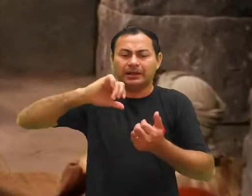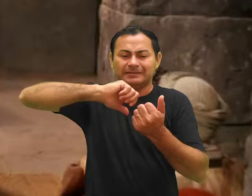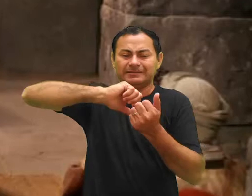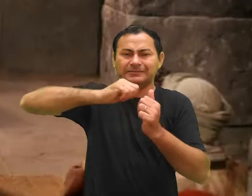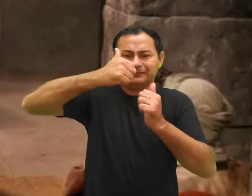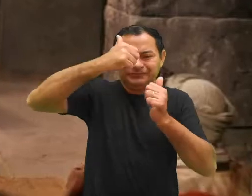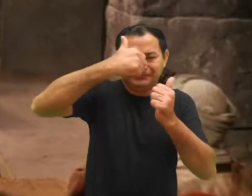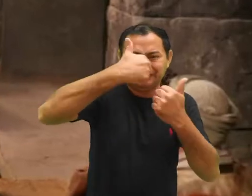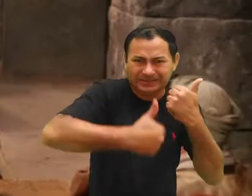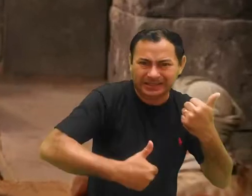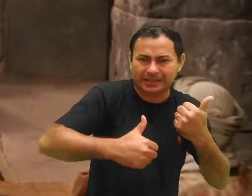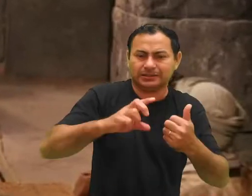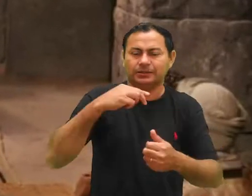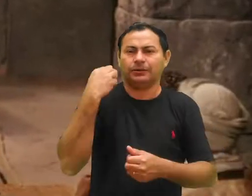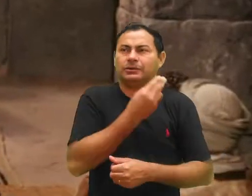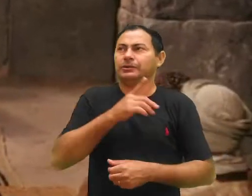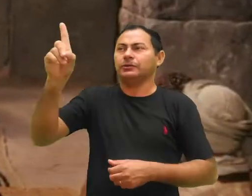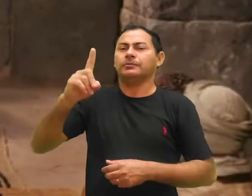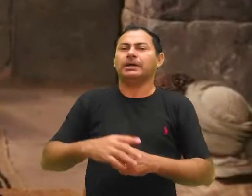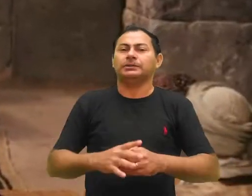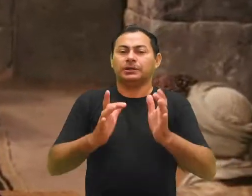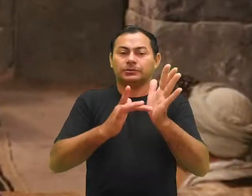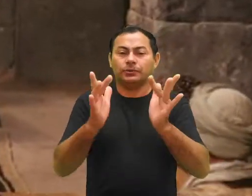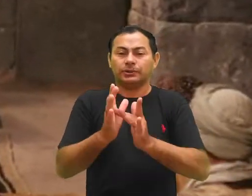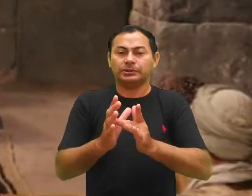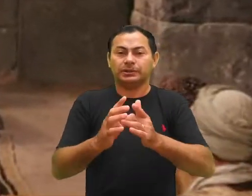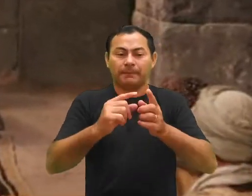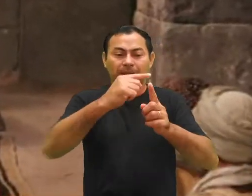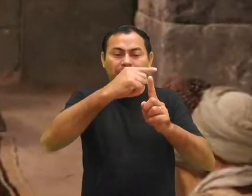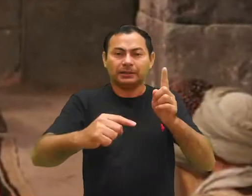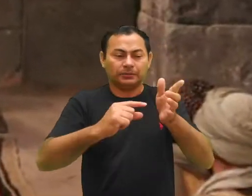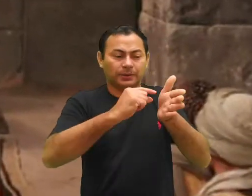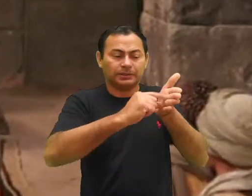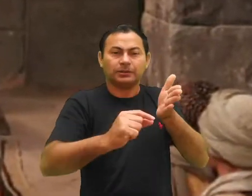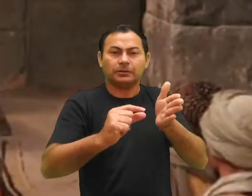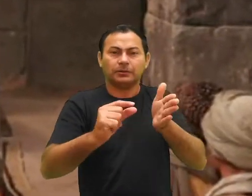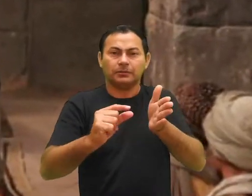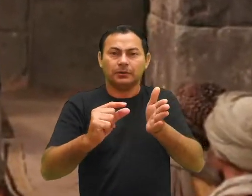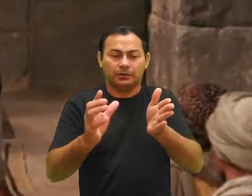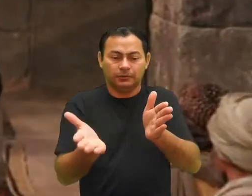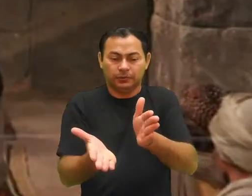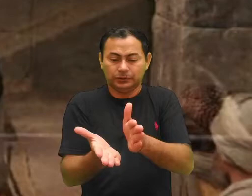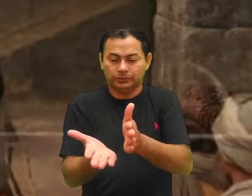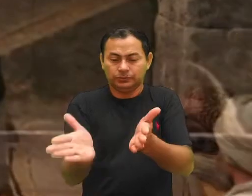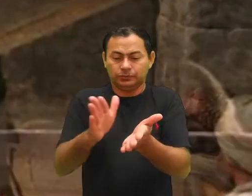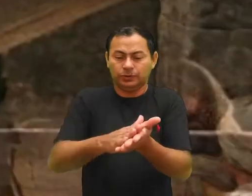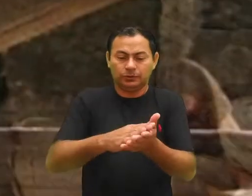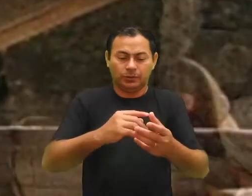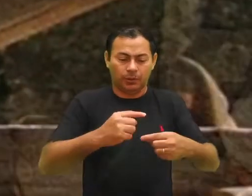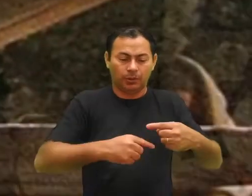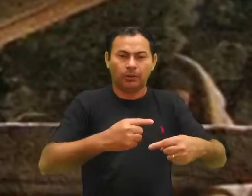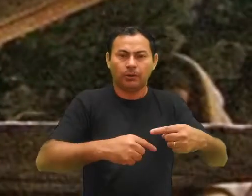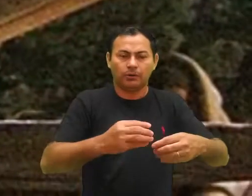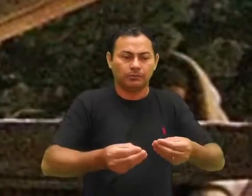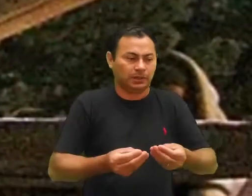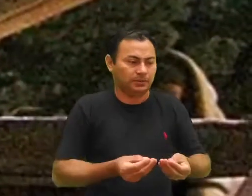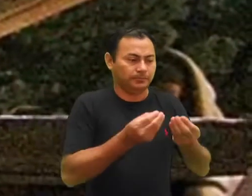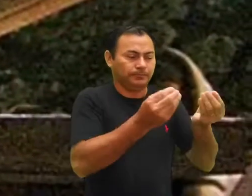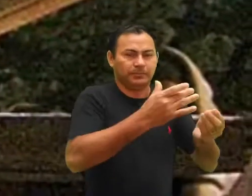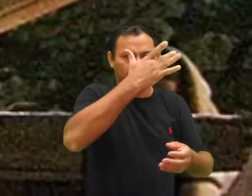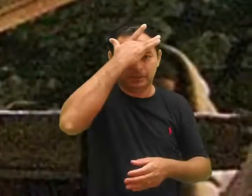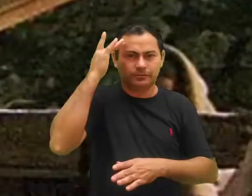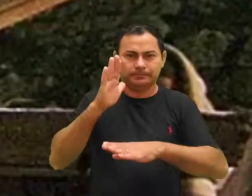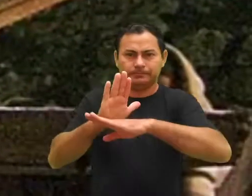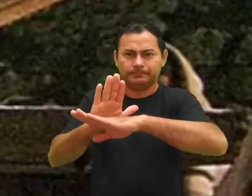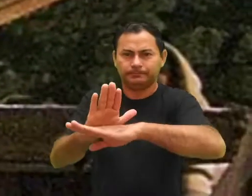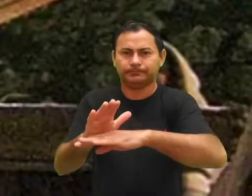vingança do nosso Deus. Mas Jesus parou no meio do versículo. Ele fechou o livro, o enrolou, o rolo,